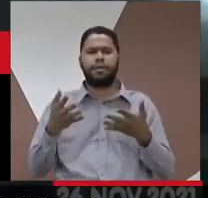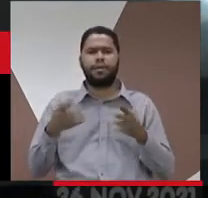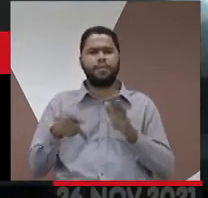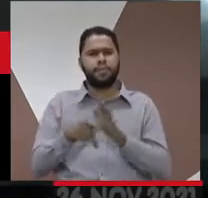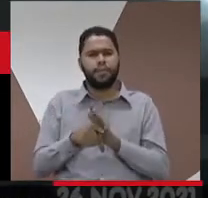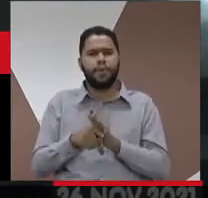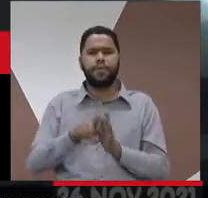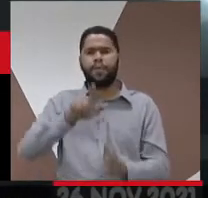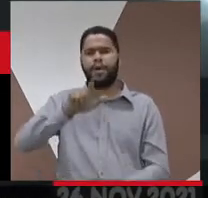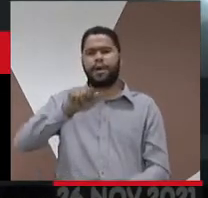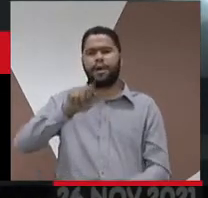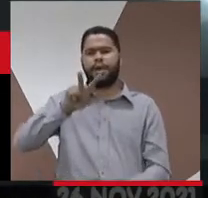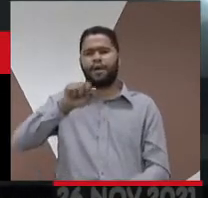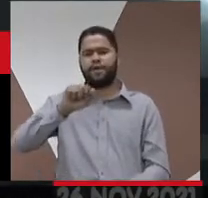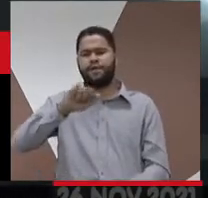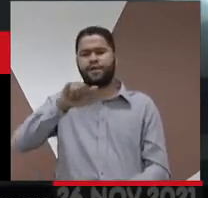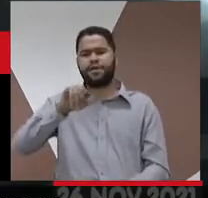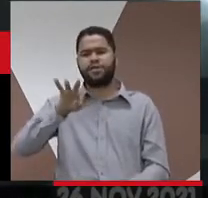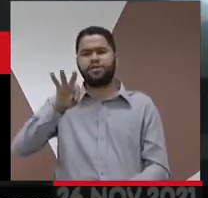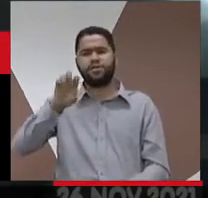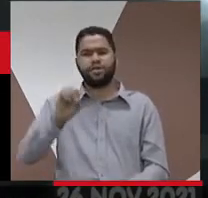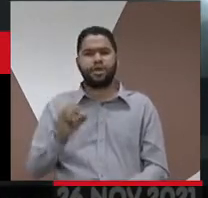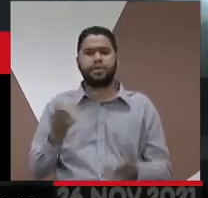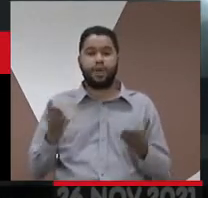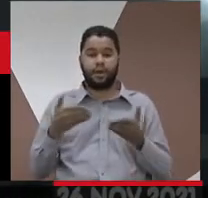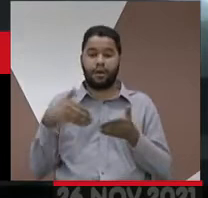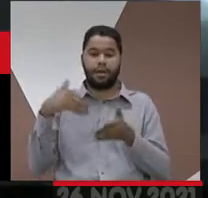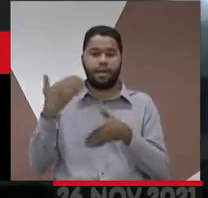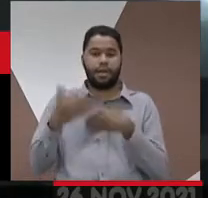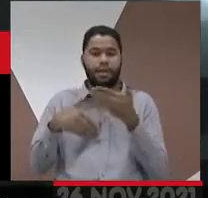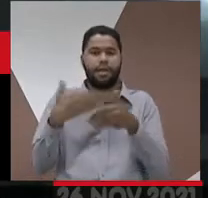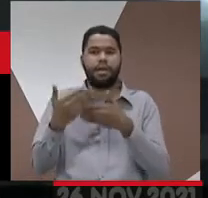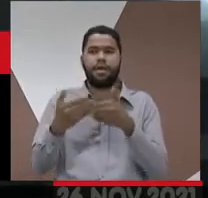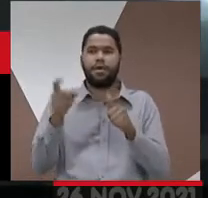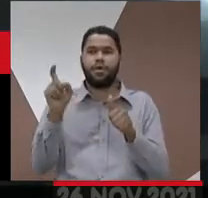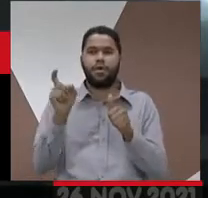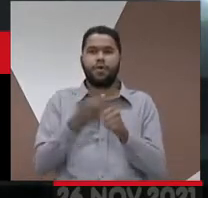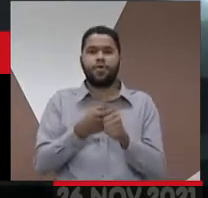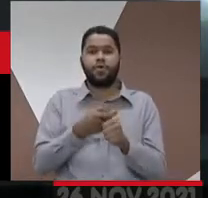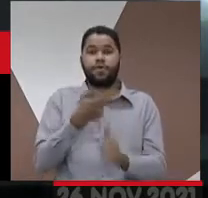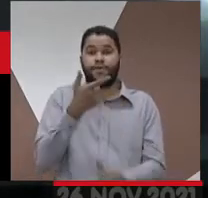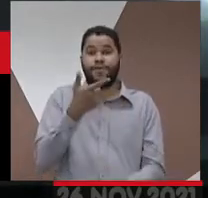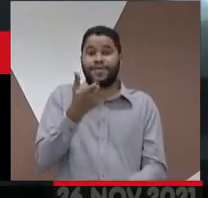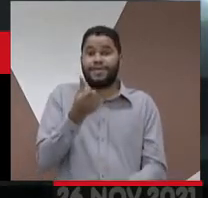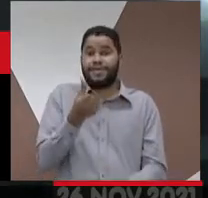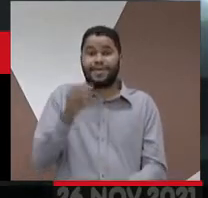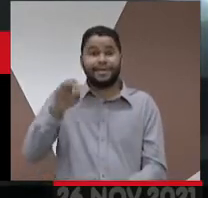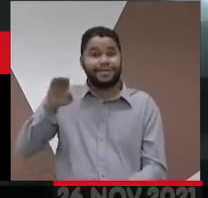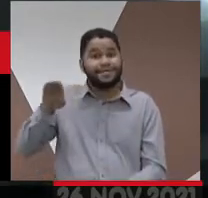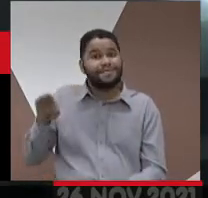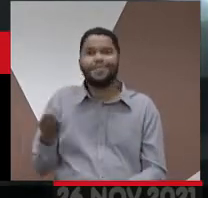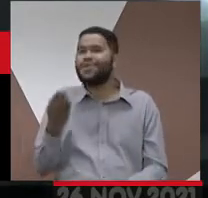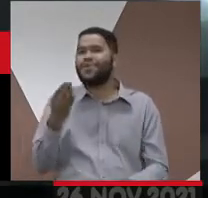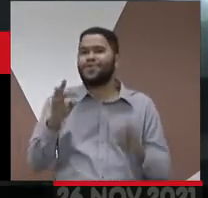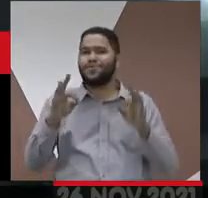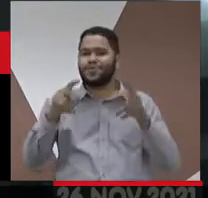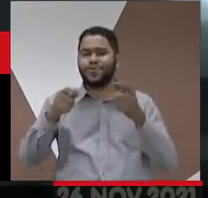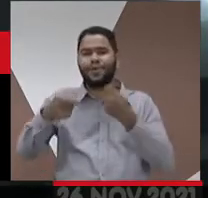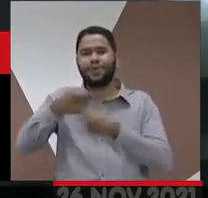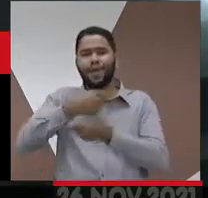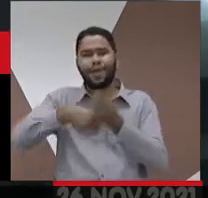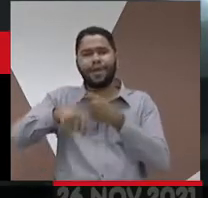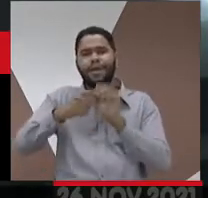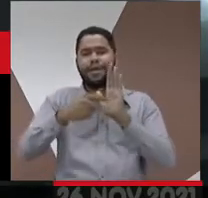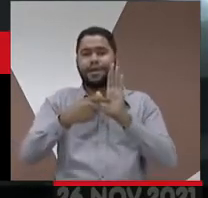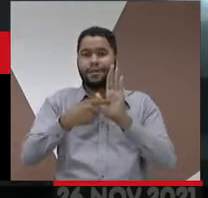Lava Jato, está amargando aí uma dívida de 26 bilhões. Todos os negócios apresentados